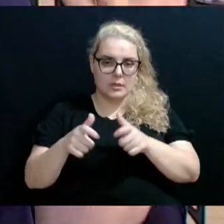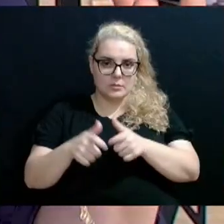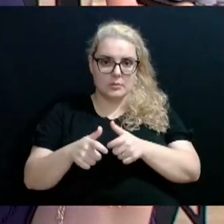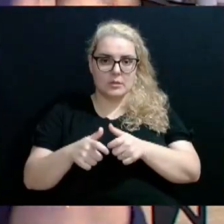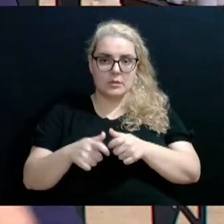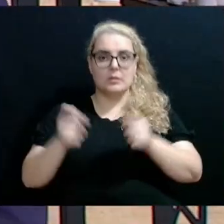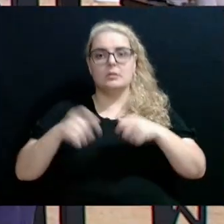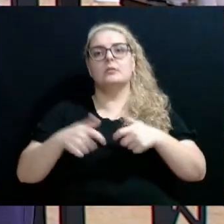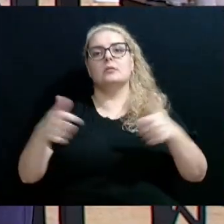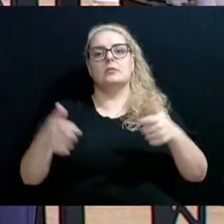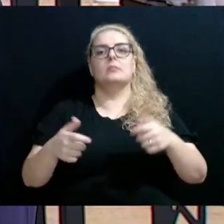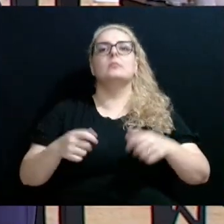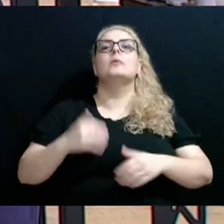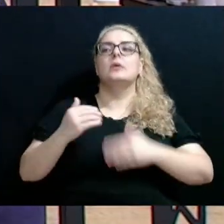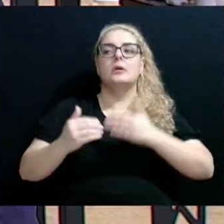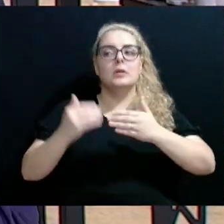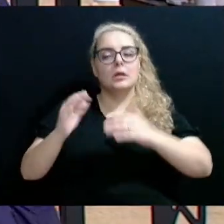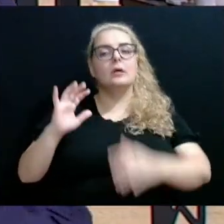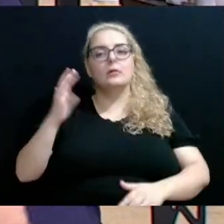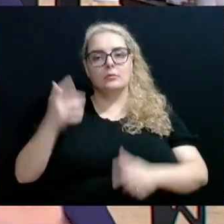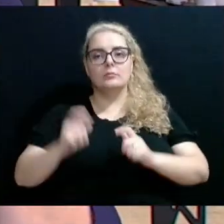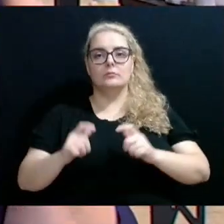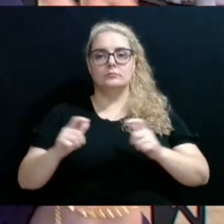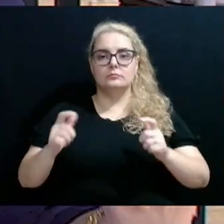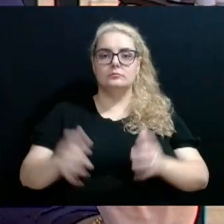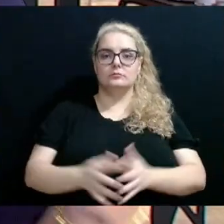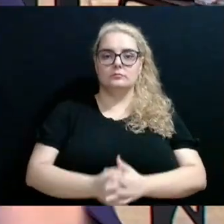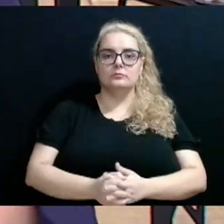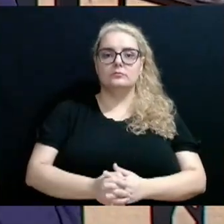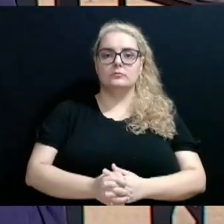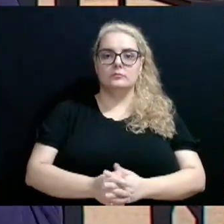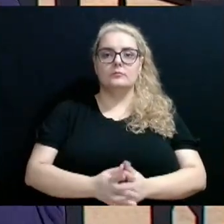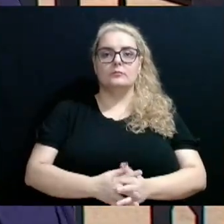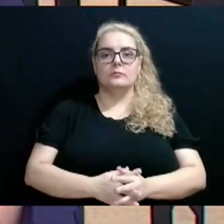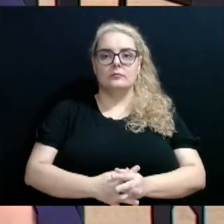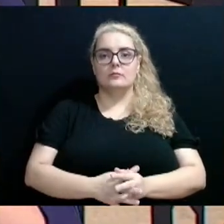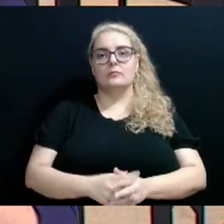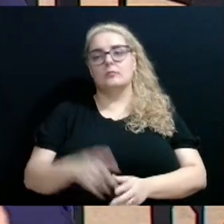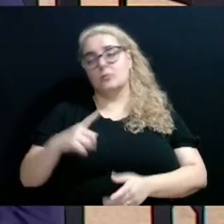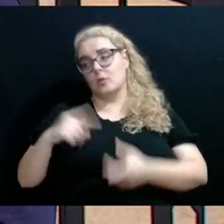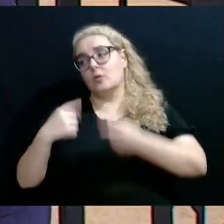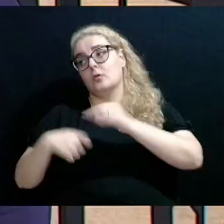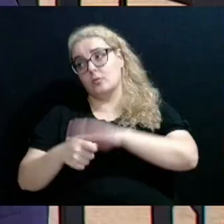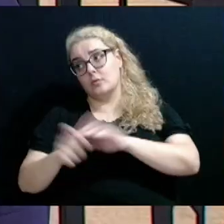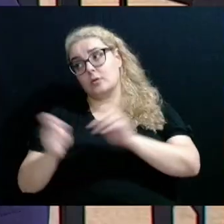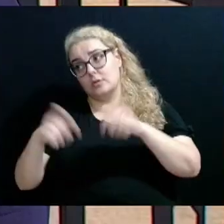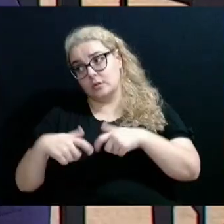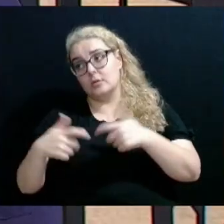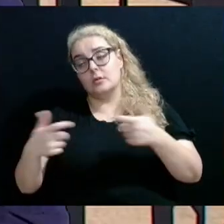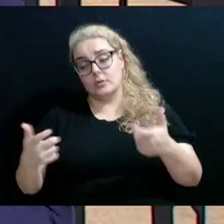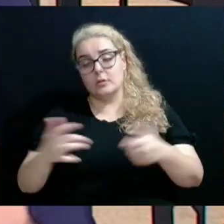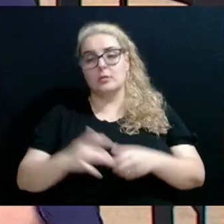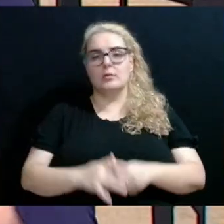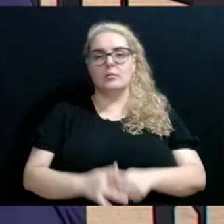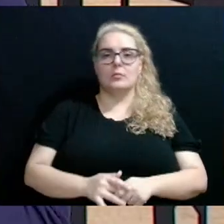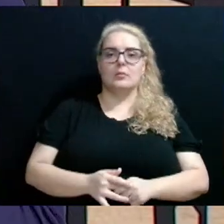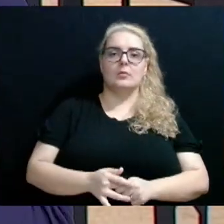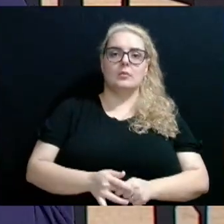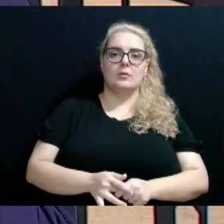vem crescendo. Então, eu tenho investido nisso, né? Nesse potencial de